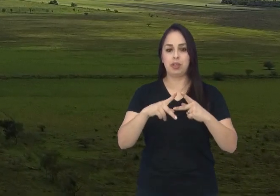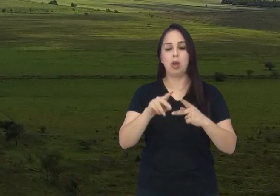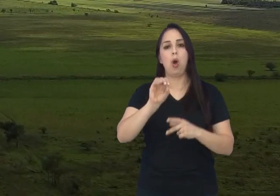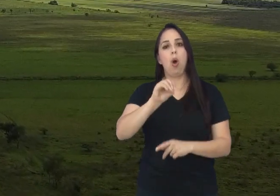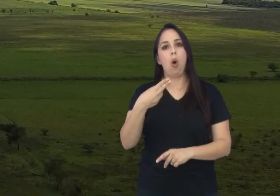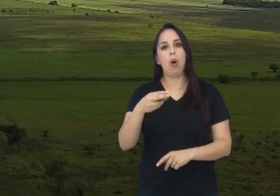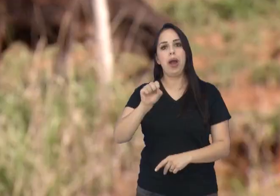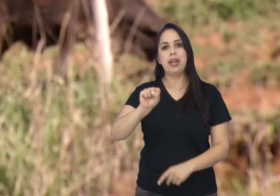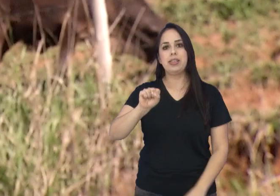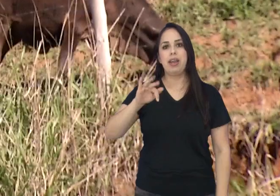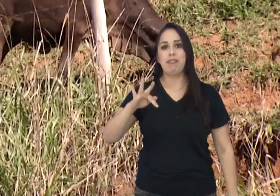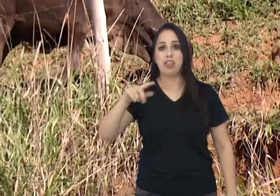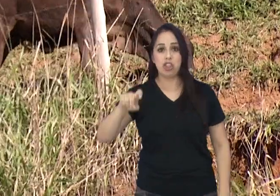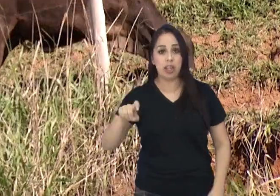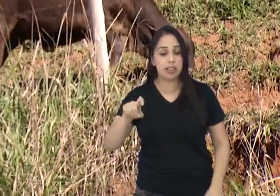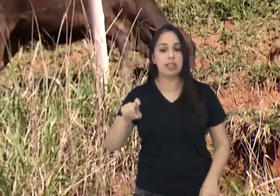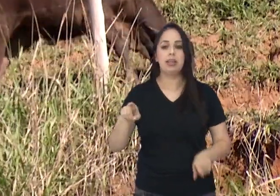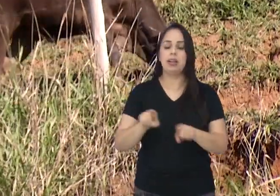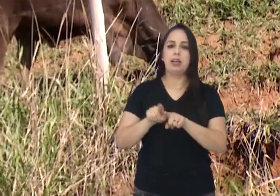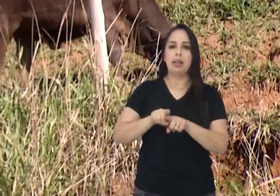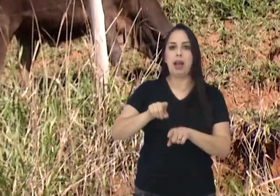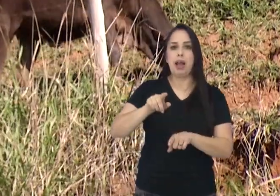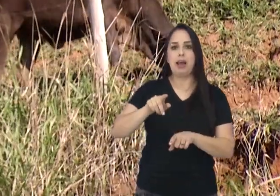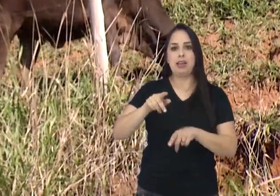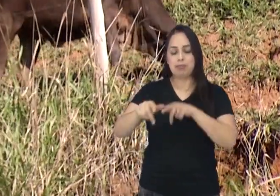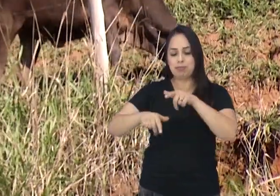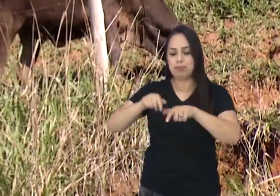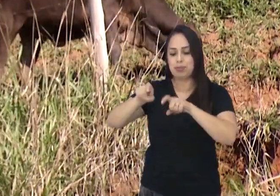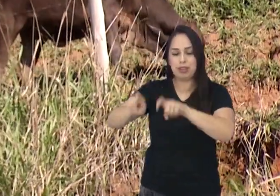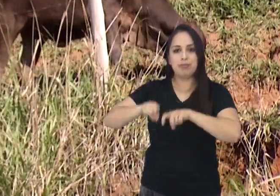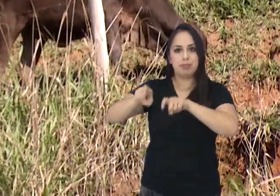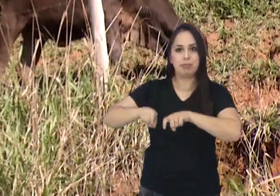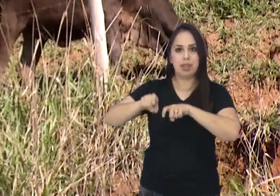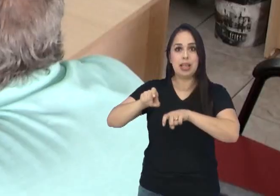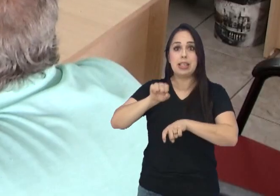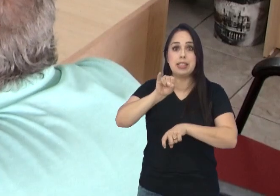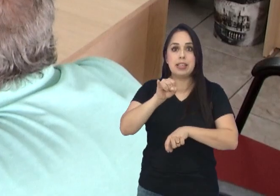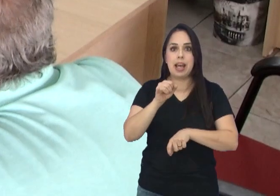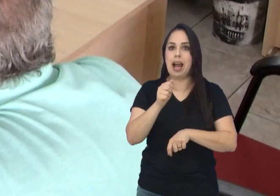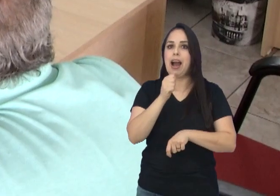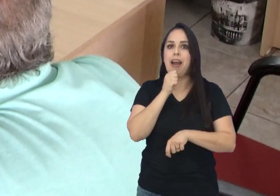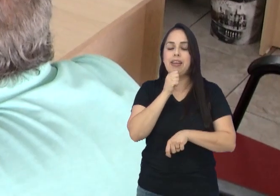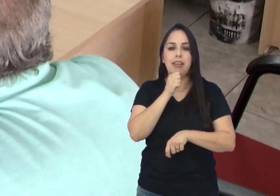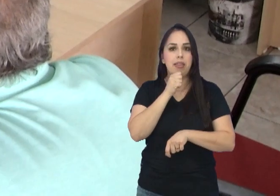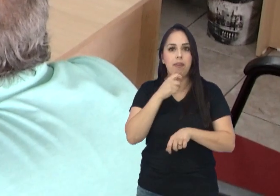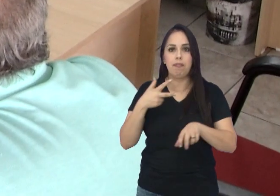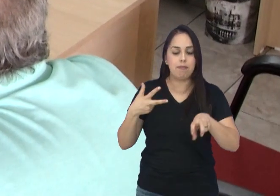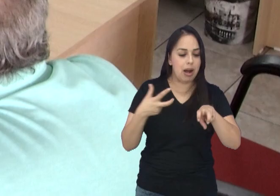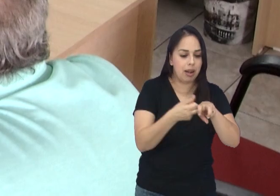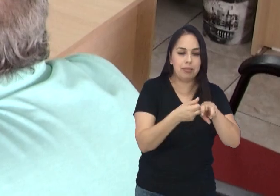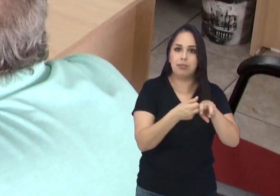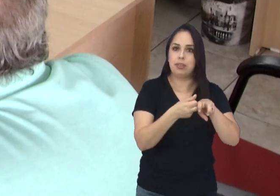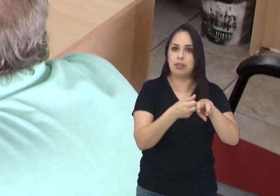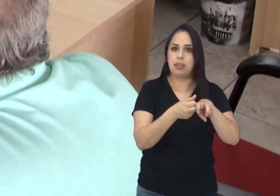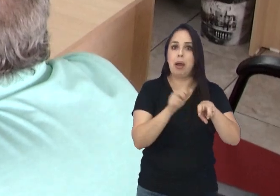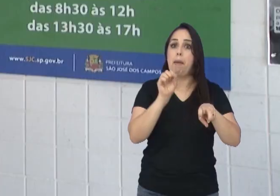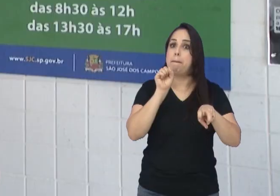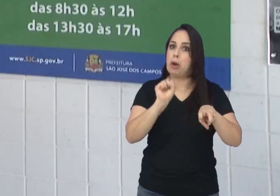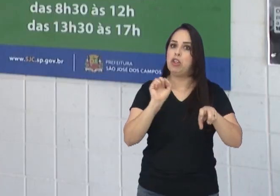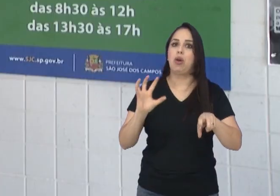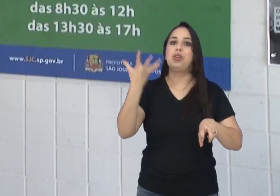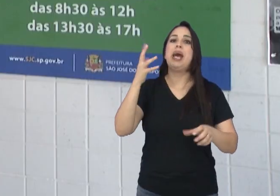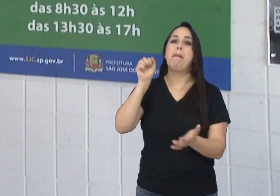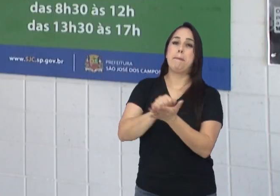Francisco Xavier. Produtores rurais que não vacinarem o seu rebanho até o dia 30 de novembro correm o risco de multa.